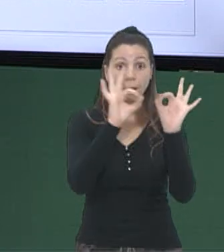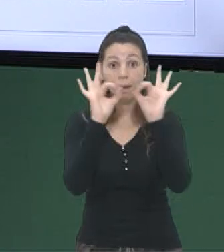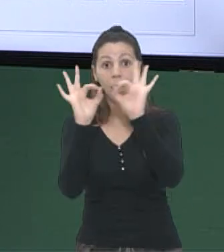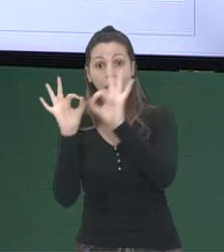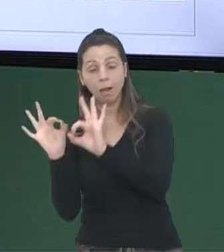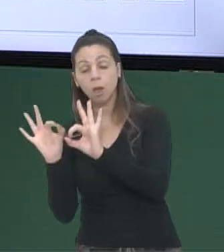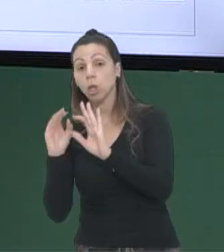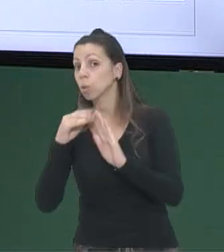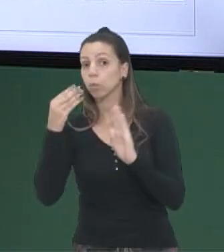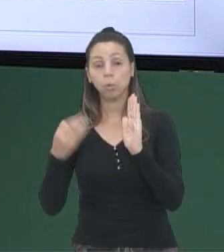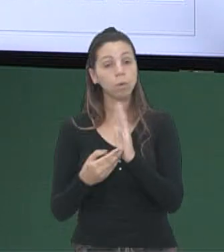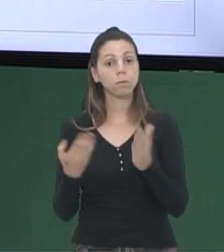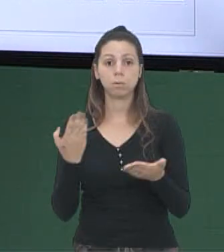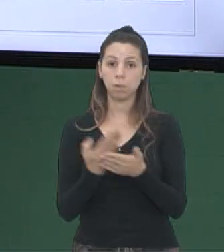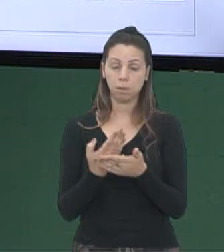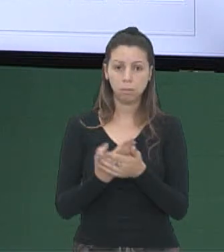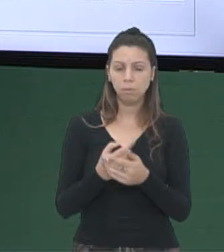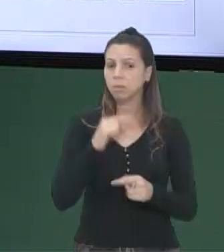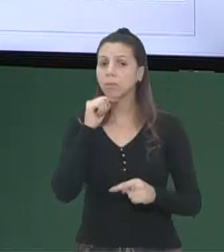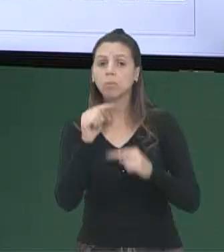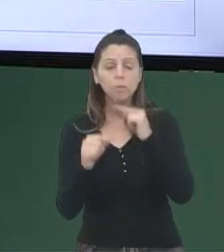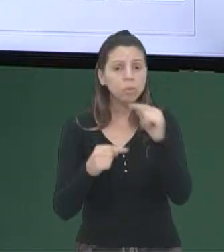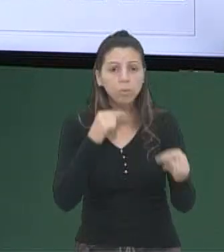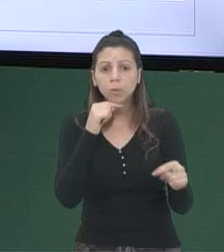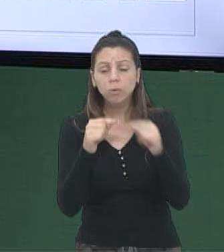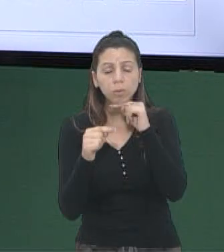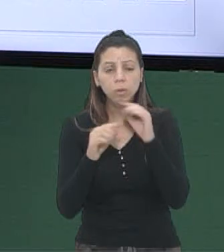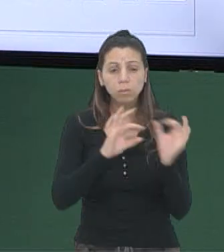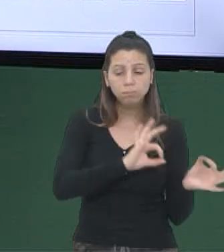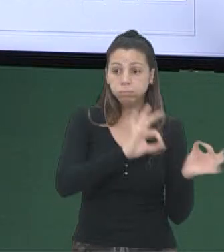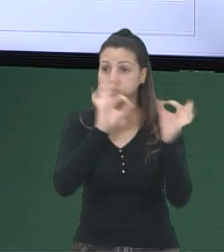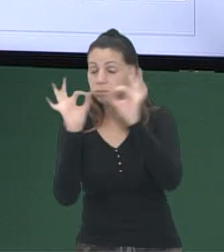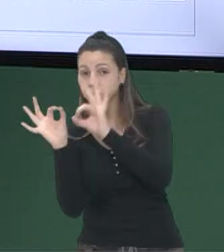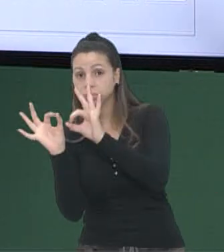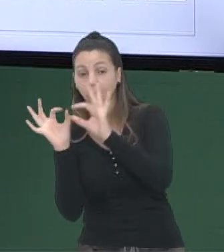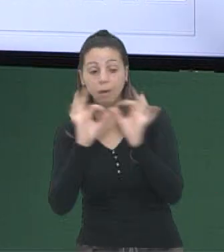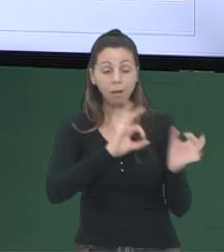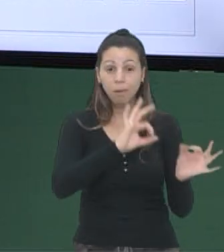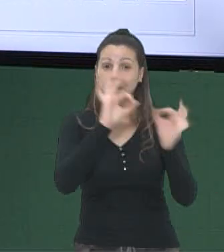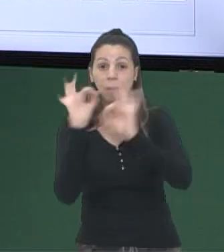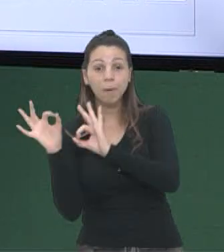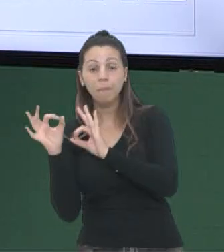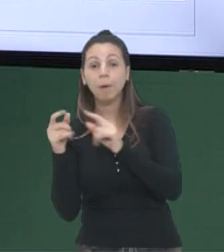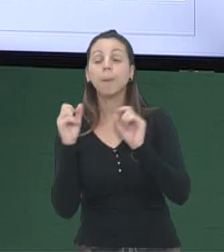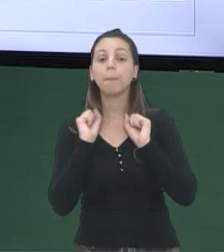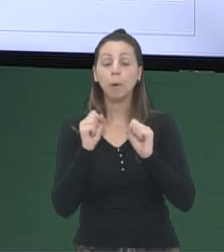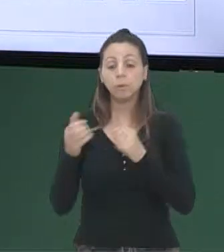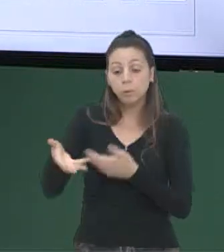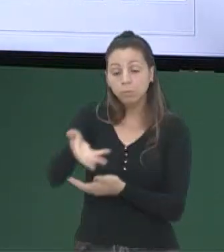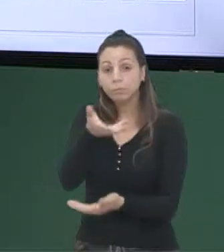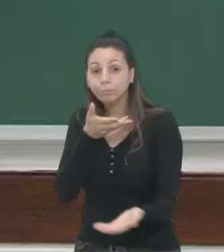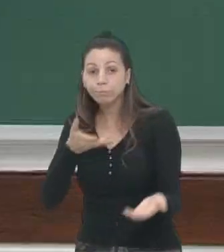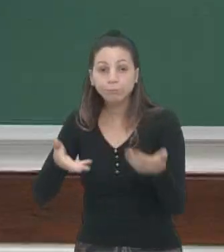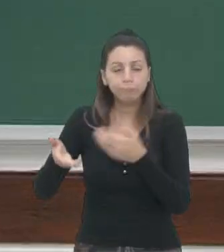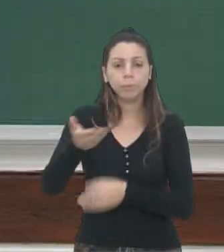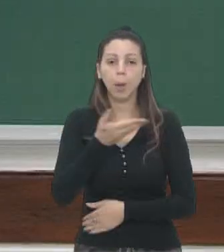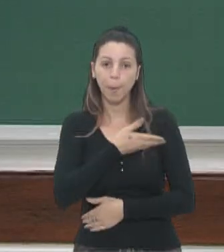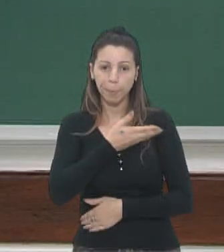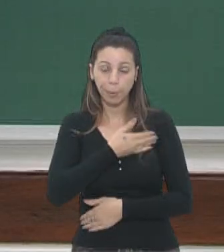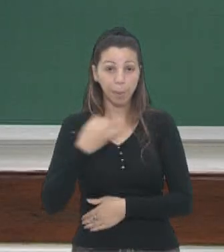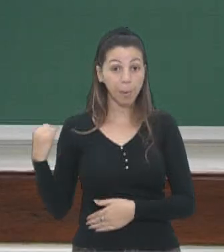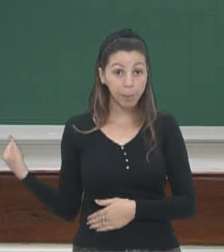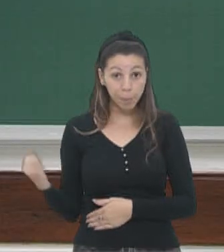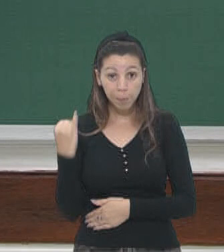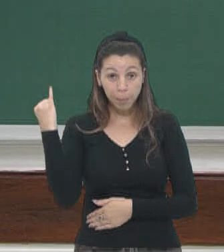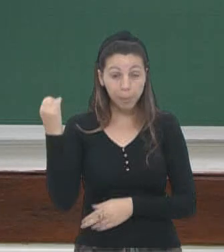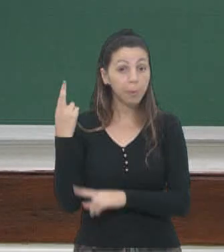que foram produzidas. Vai poder tirar suas dúvidas, vai poder rever, vai poder interagir com seus colegas. Então, muito importante